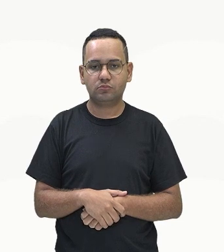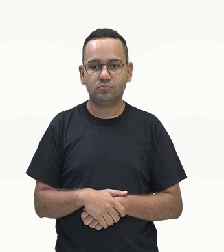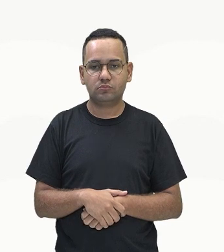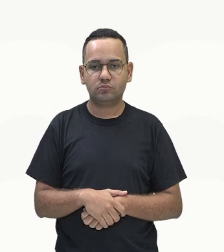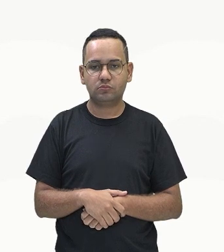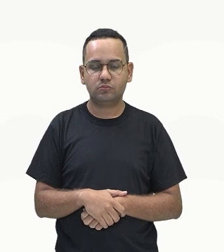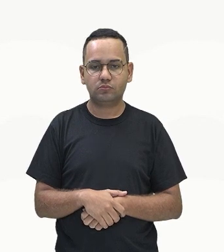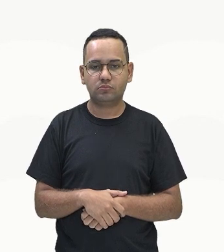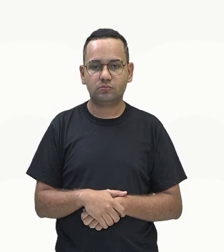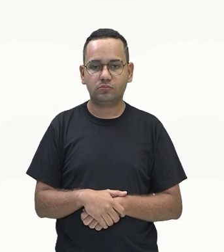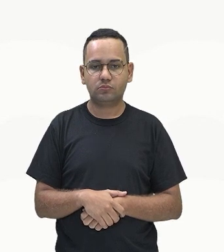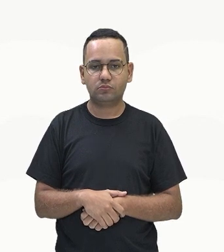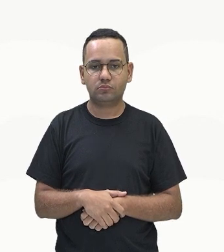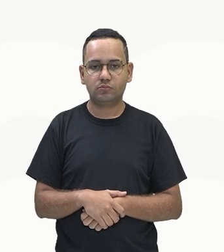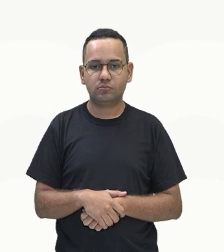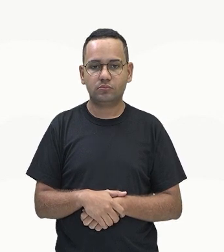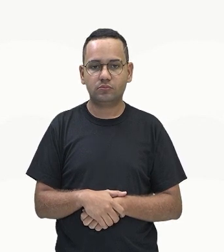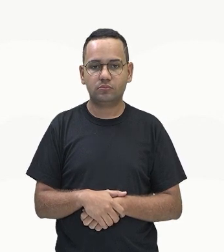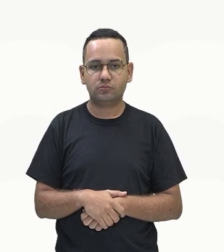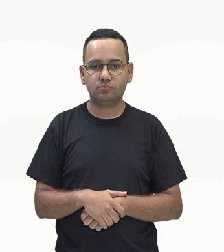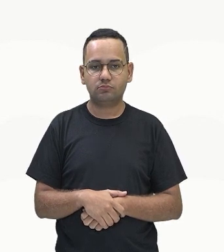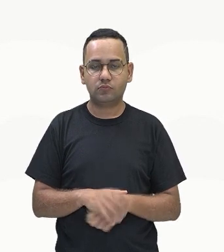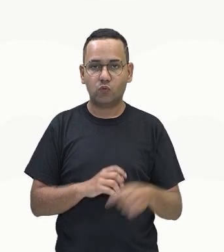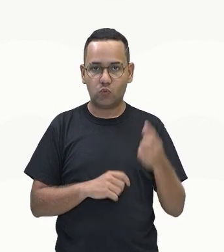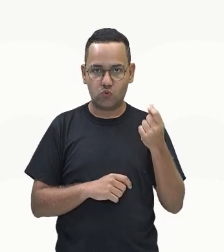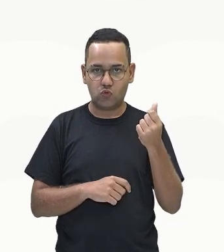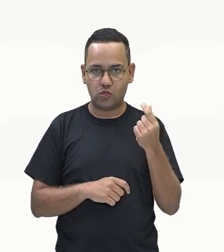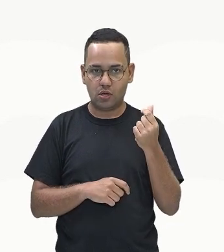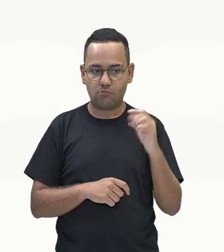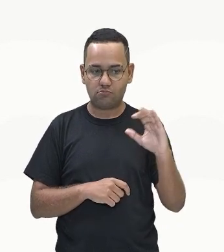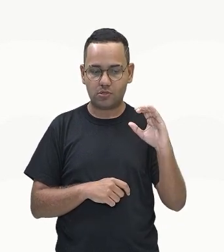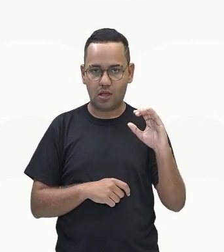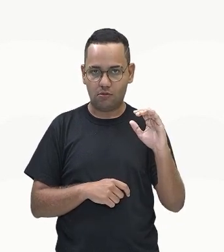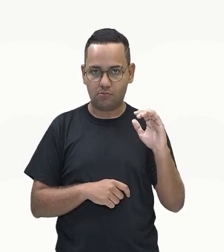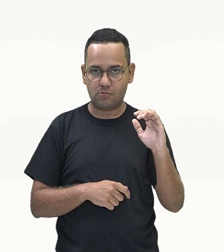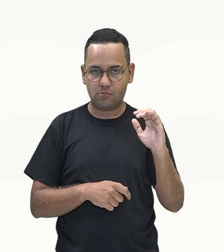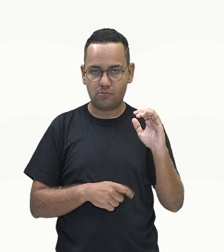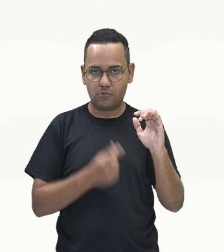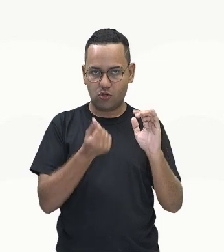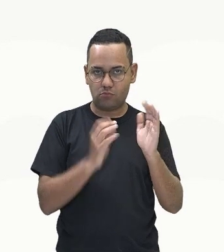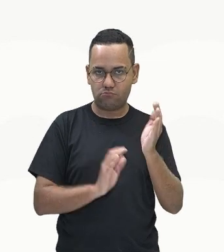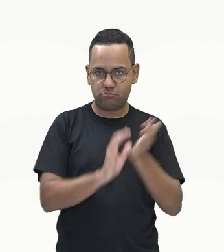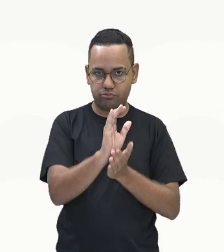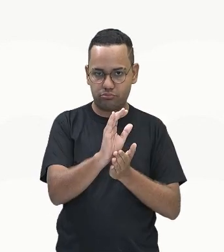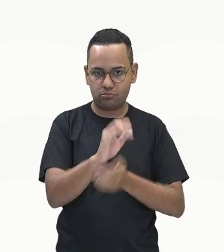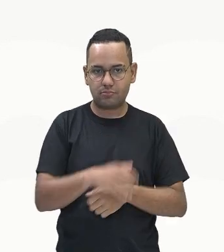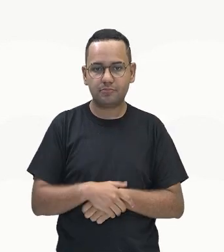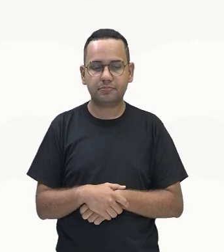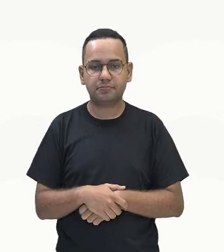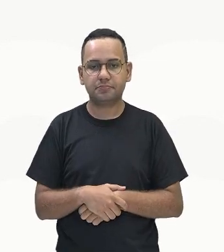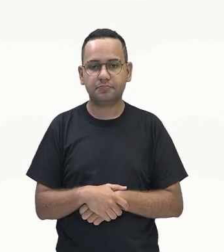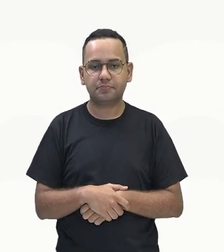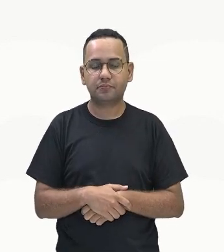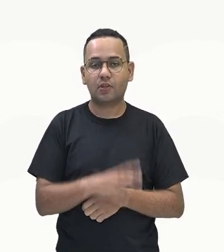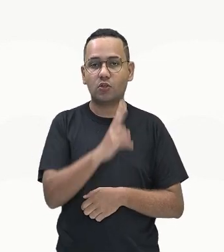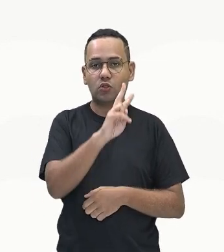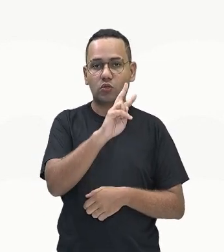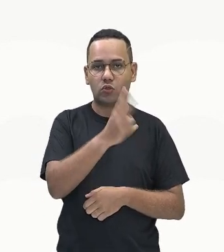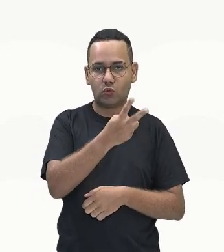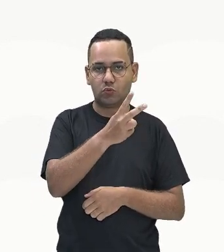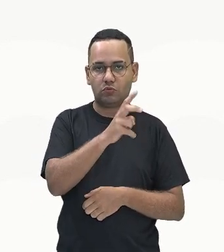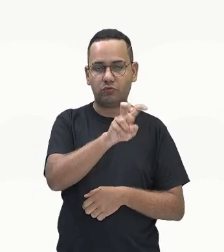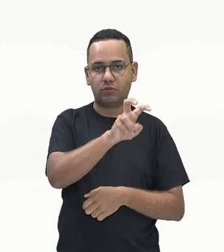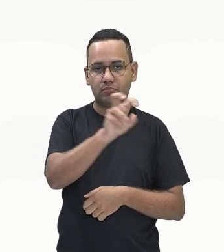o nosso dinheiro que é investido, né, esse aqui é o que nós chamamos aí de capital, né, o capital inicial,